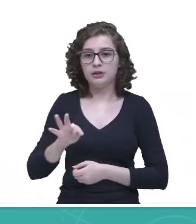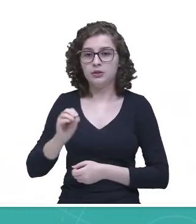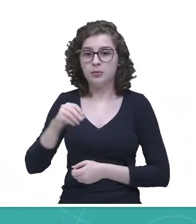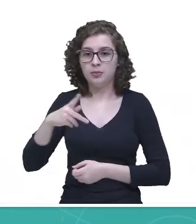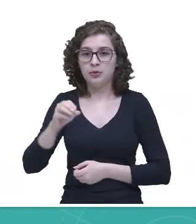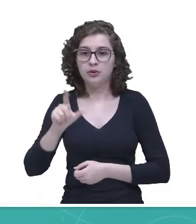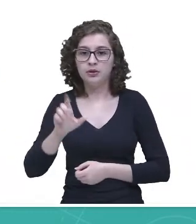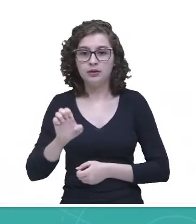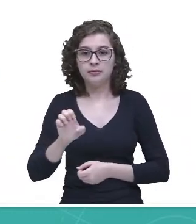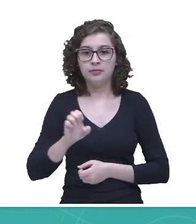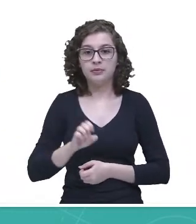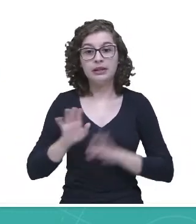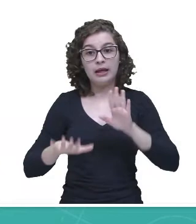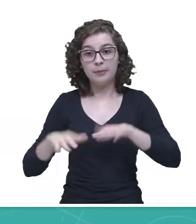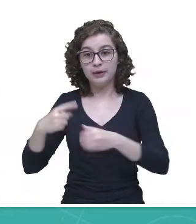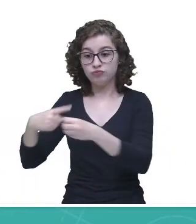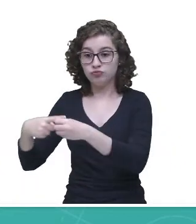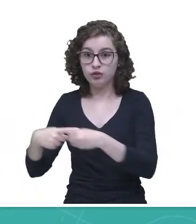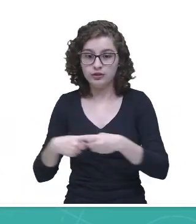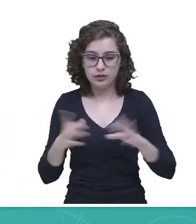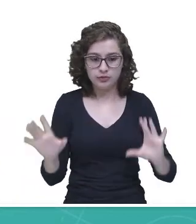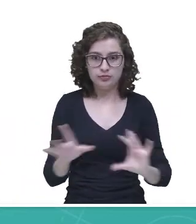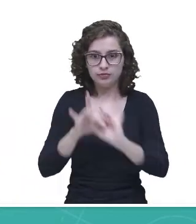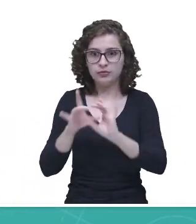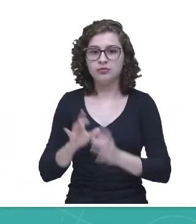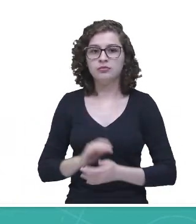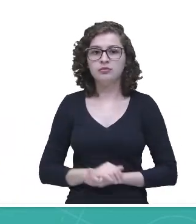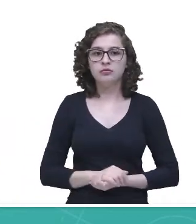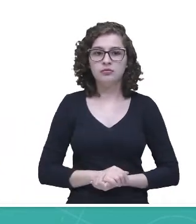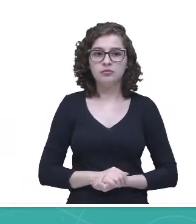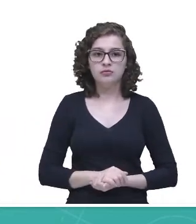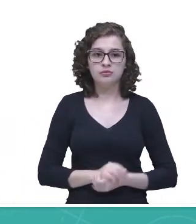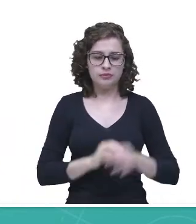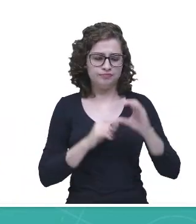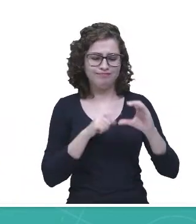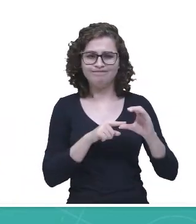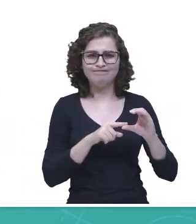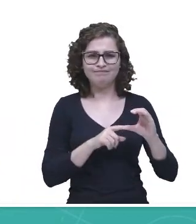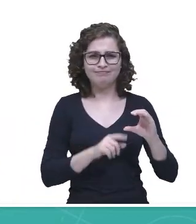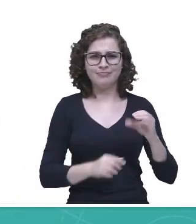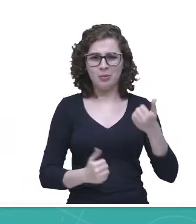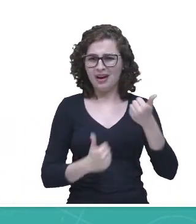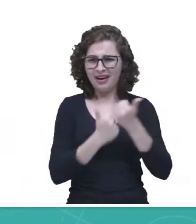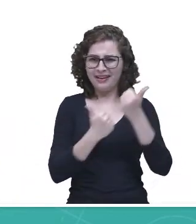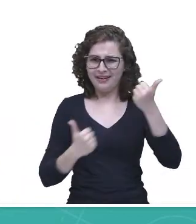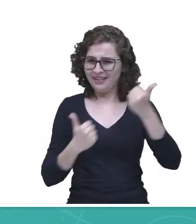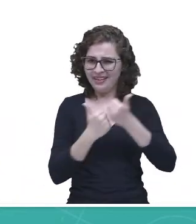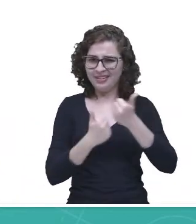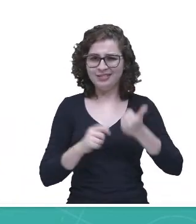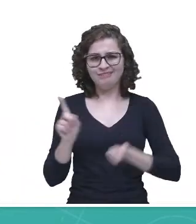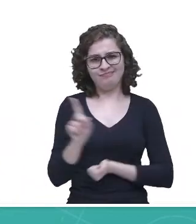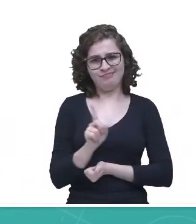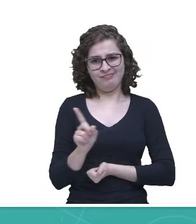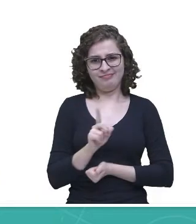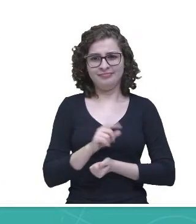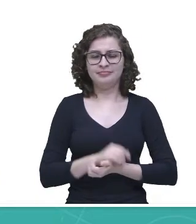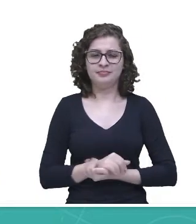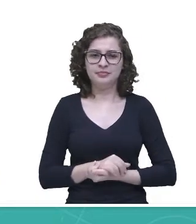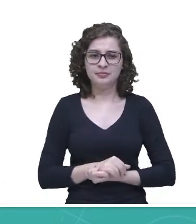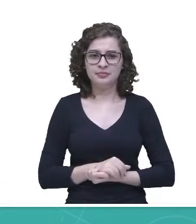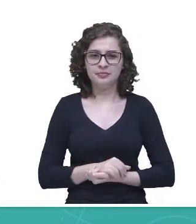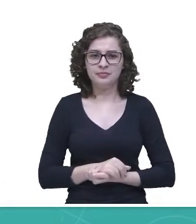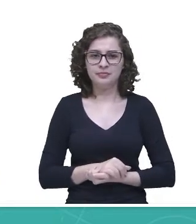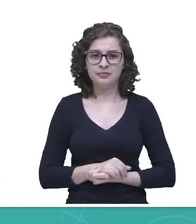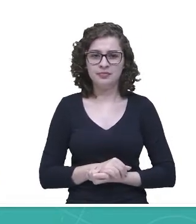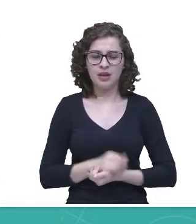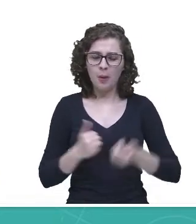Juntamente com outras cidades. Então, a gente já excluiria a letra B. A rede hierárquica, que a gente vai ver mais à frente, né? Que é justamente aquela